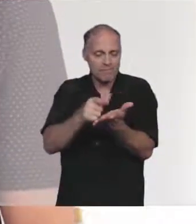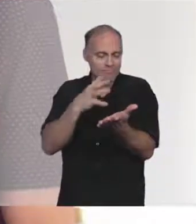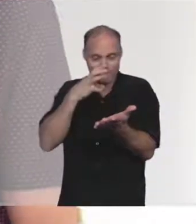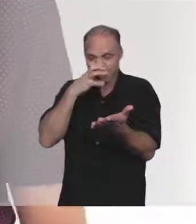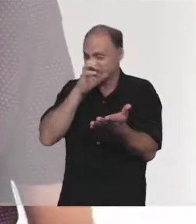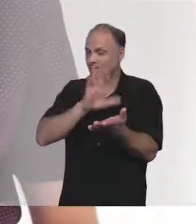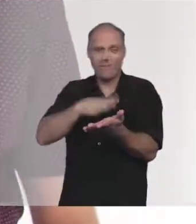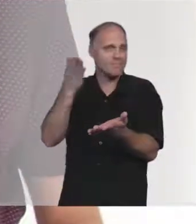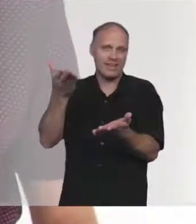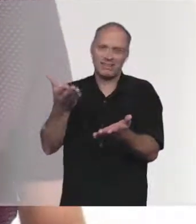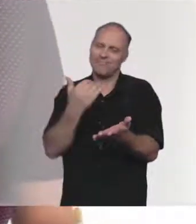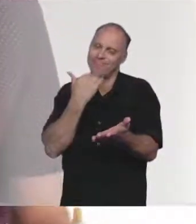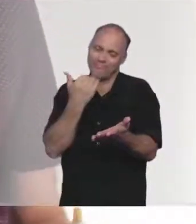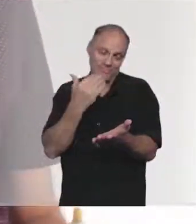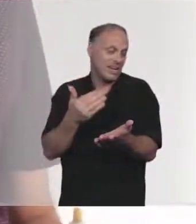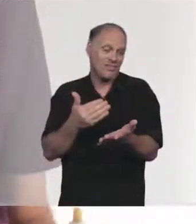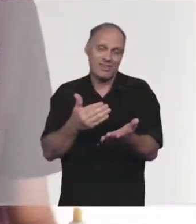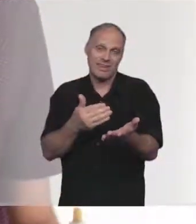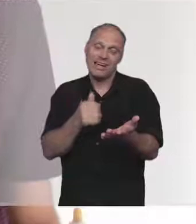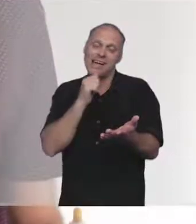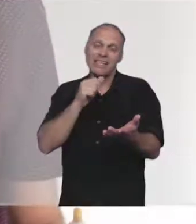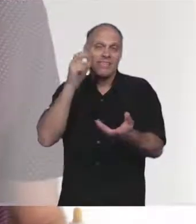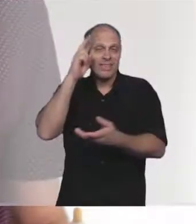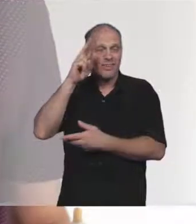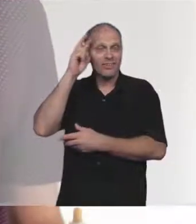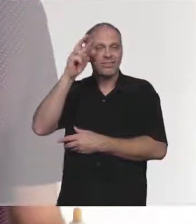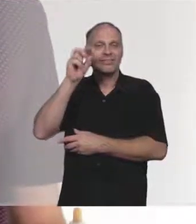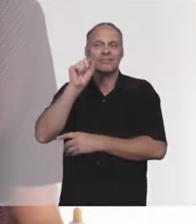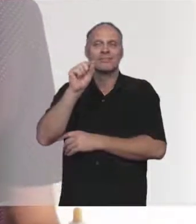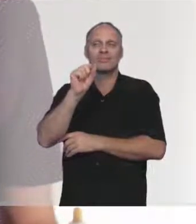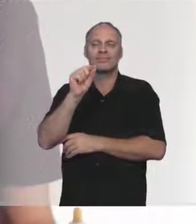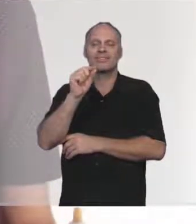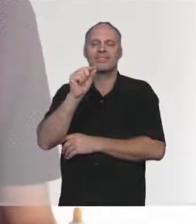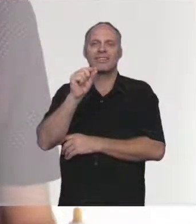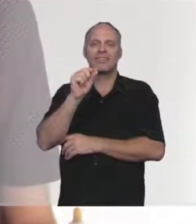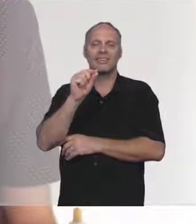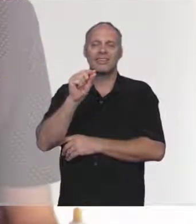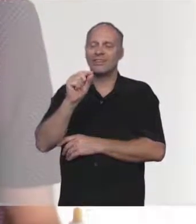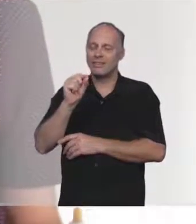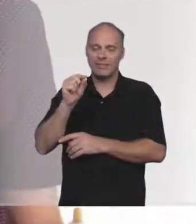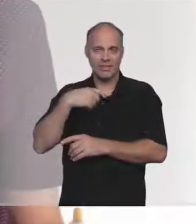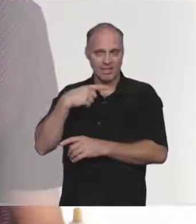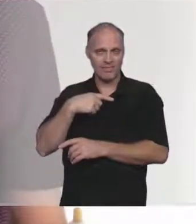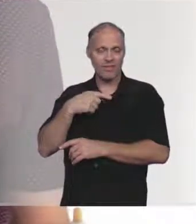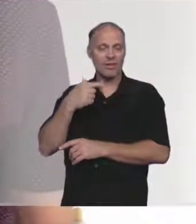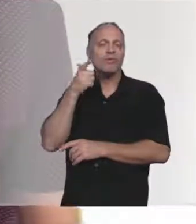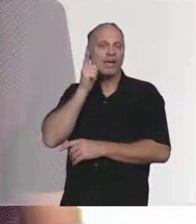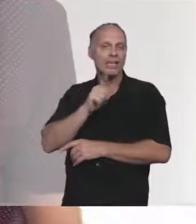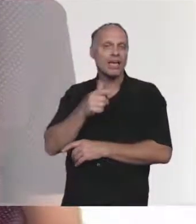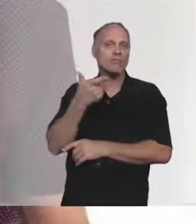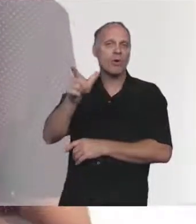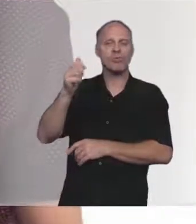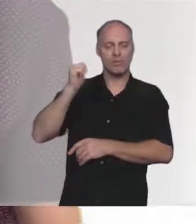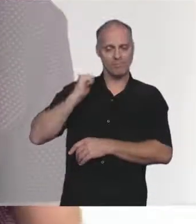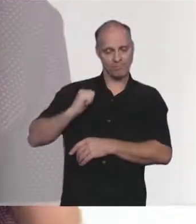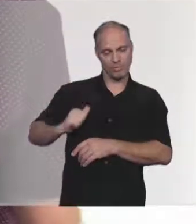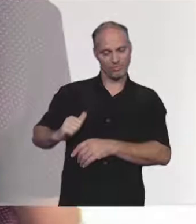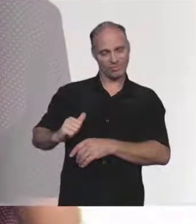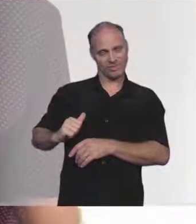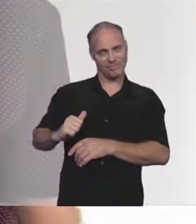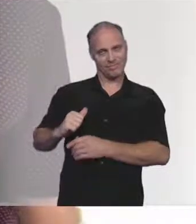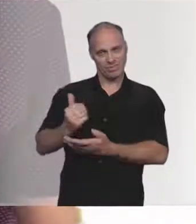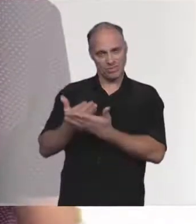mais conta. E aí eu lembro que eu ganhei uma outra bolsa em um outro